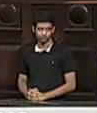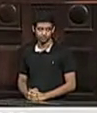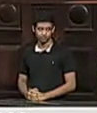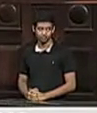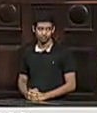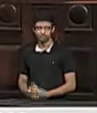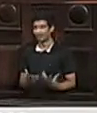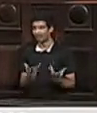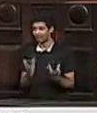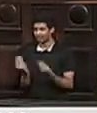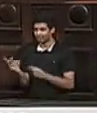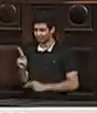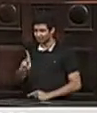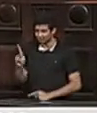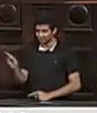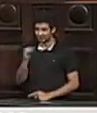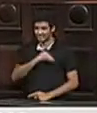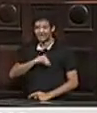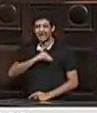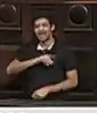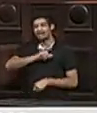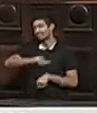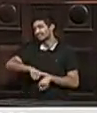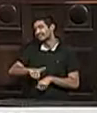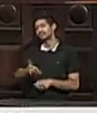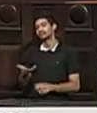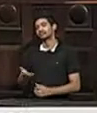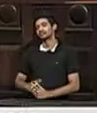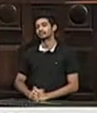Professores continuam com seus salários atrasados.